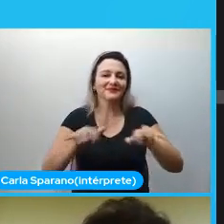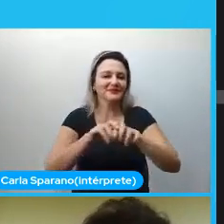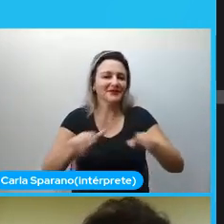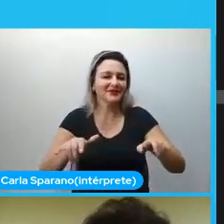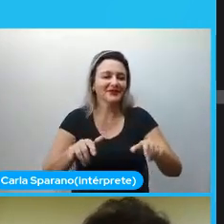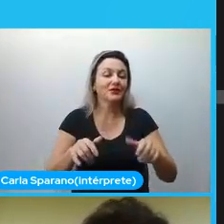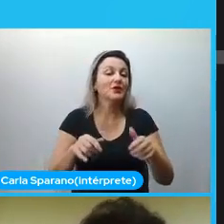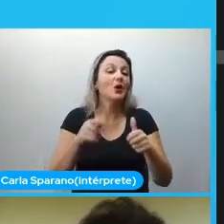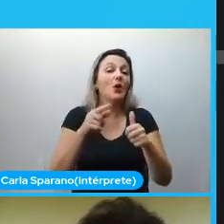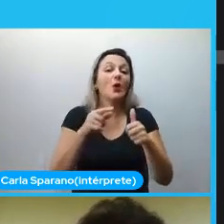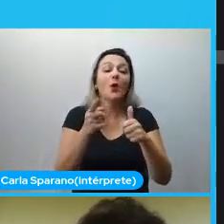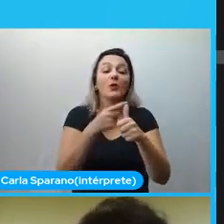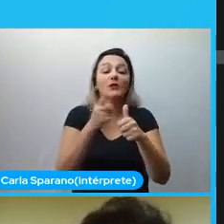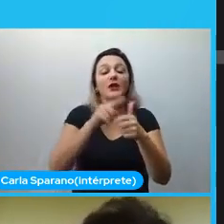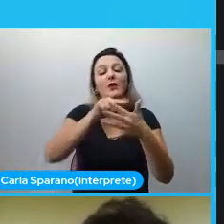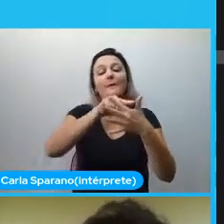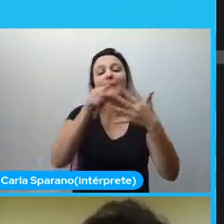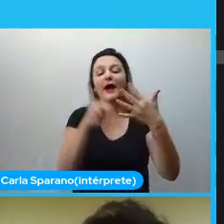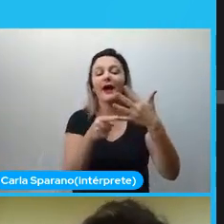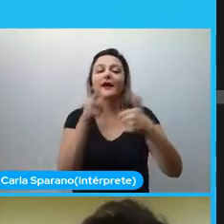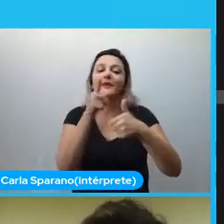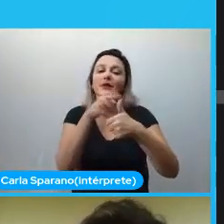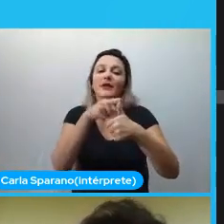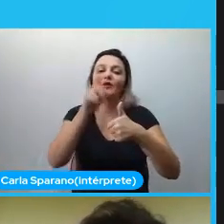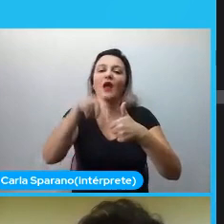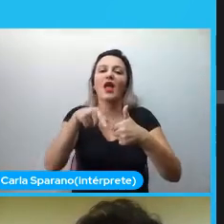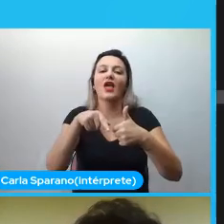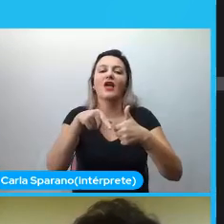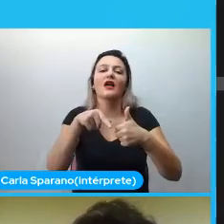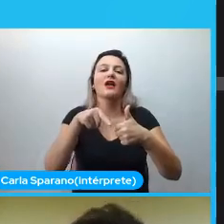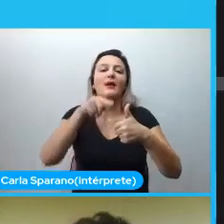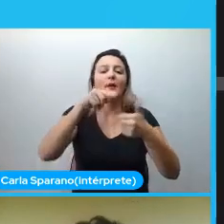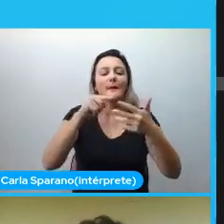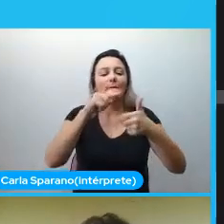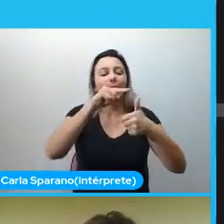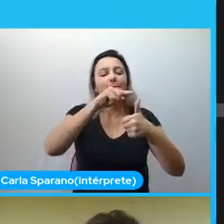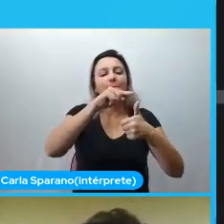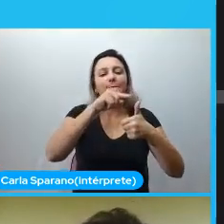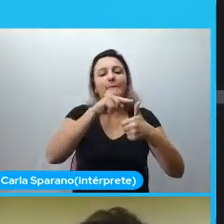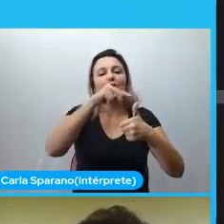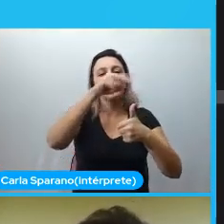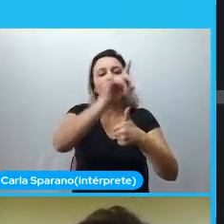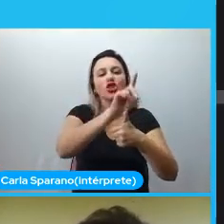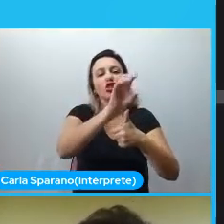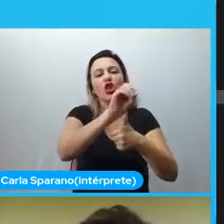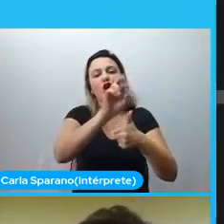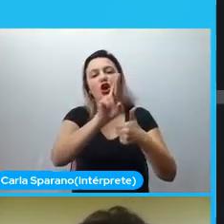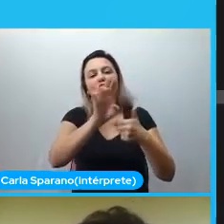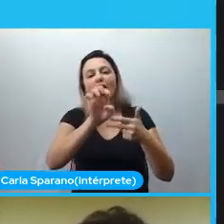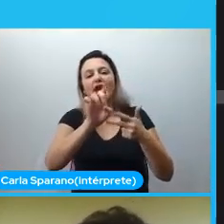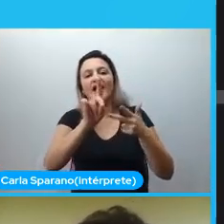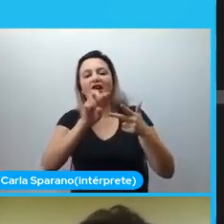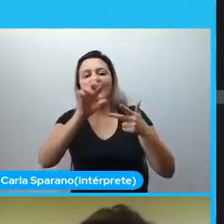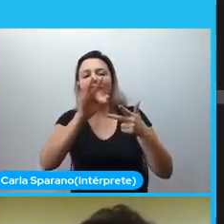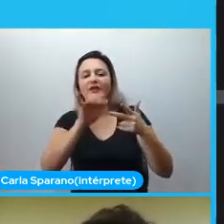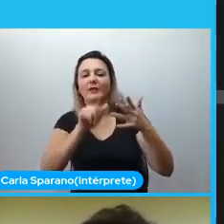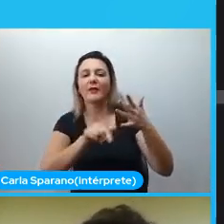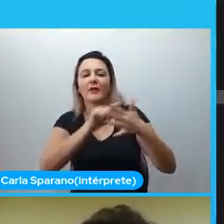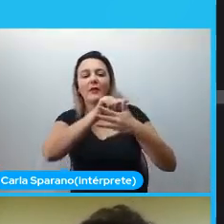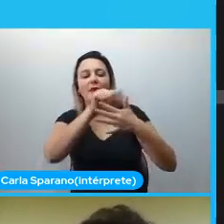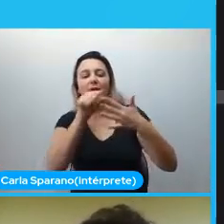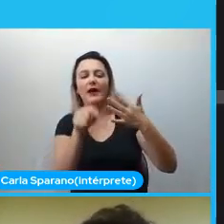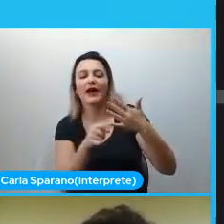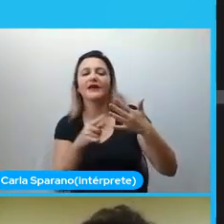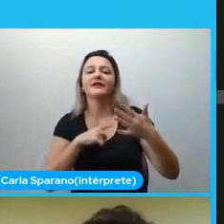parâmetro são as notas. E como assim os números são as notas? Acontece que a gente usa um negócio chamado escala.